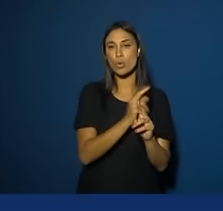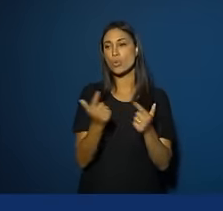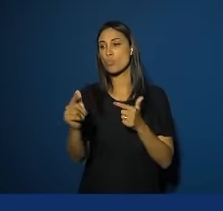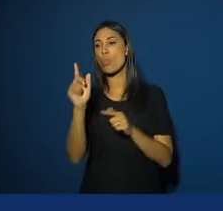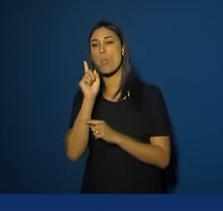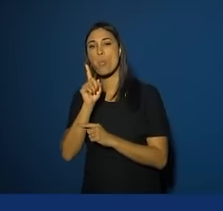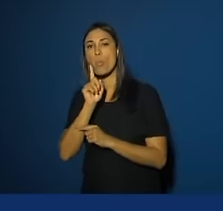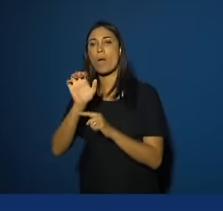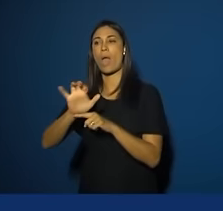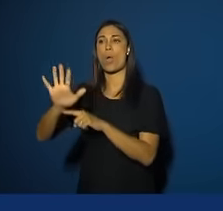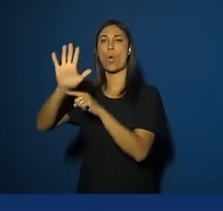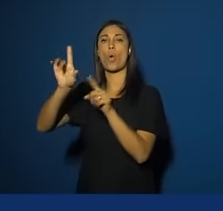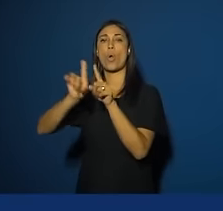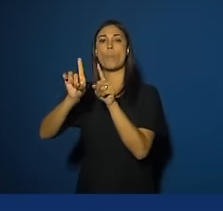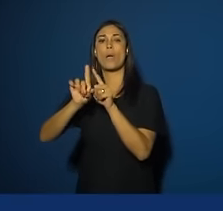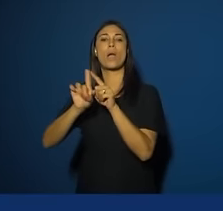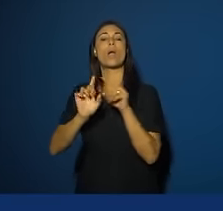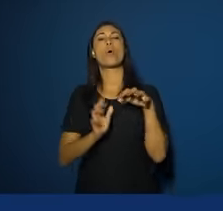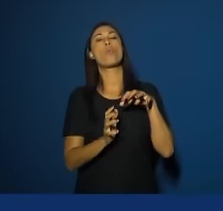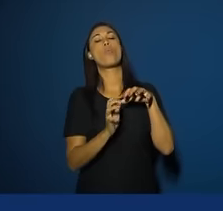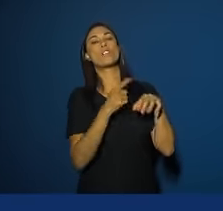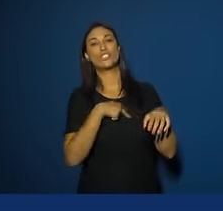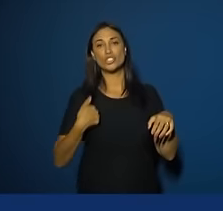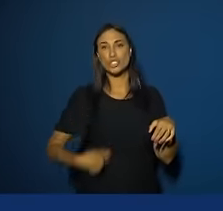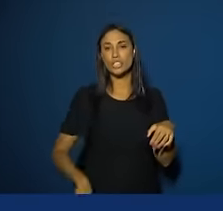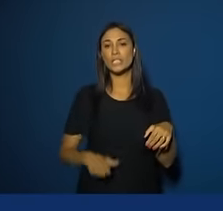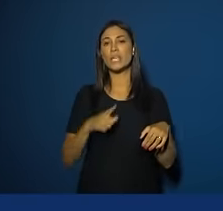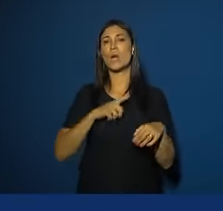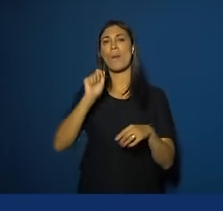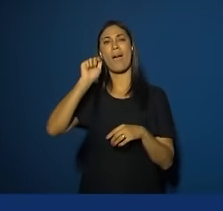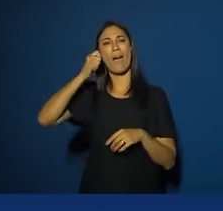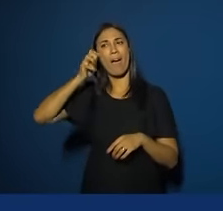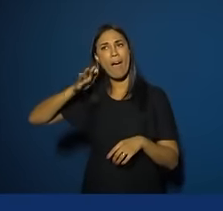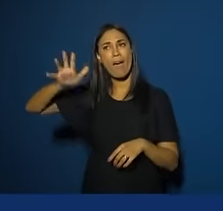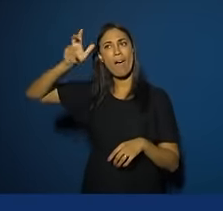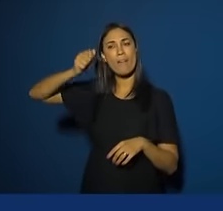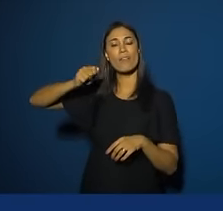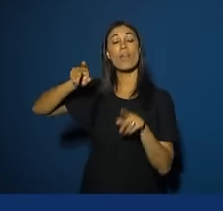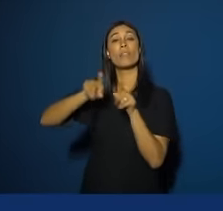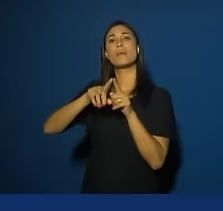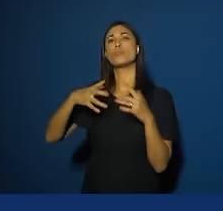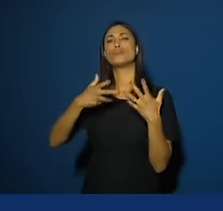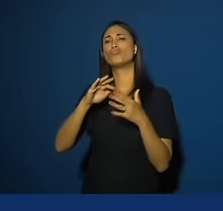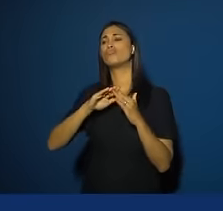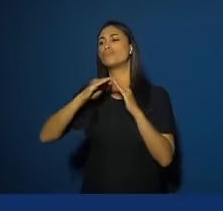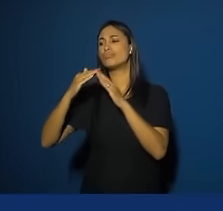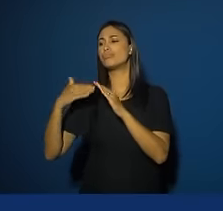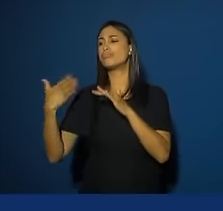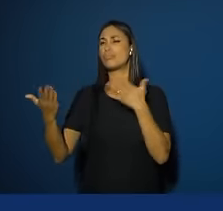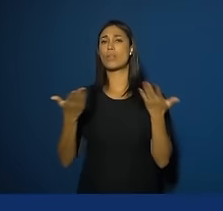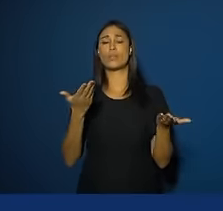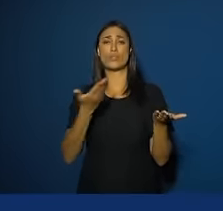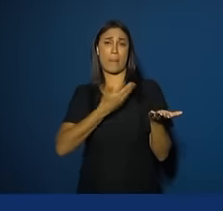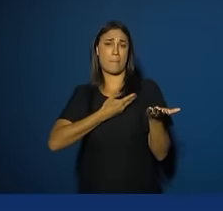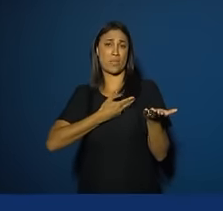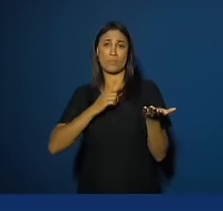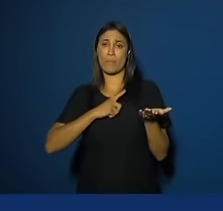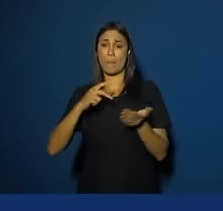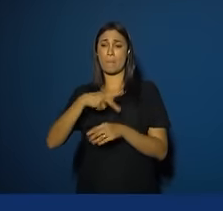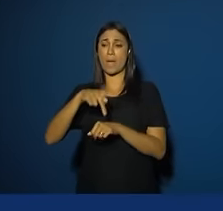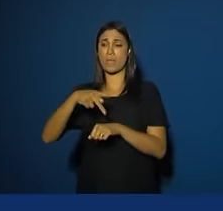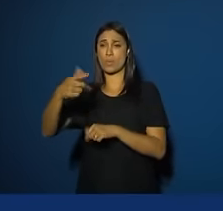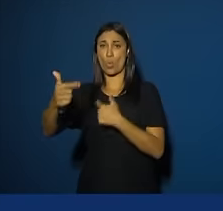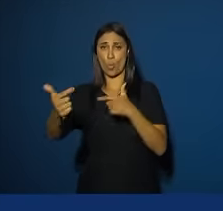os Estados Unidos com a Europa com Oriente Médio com a China com a África com os nossos vizinhos que a gente seja assim porque de vez em